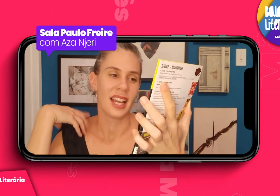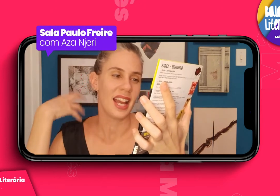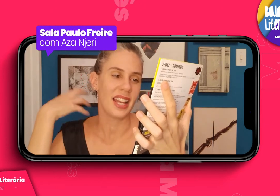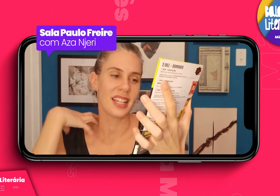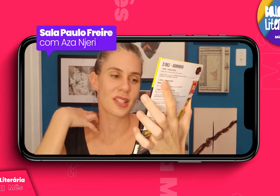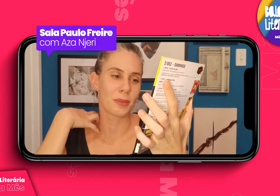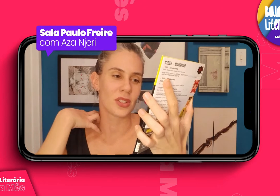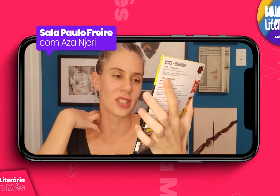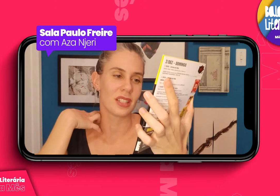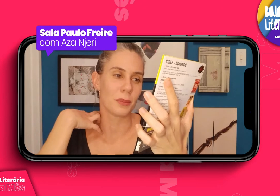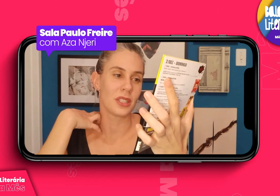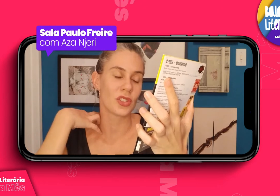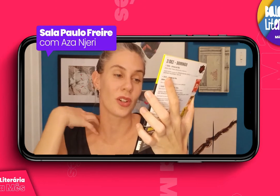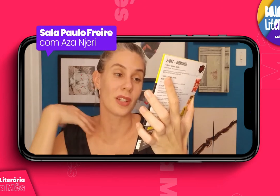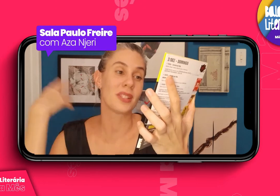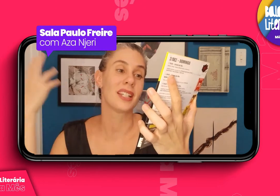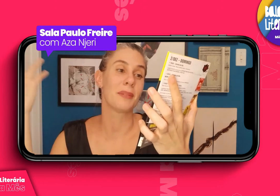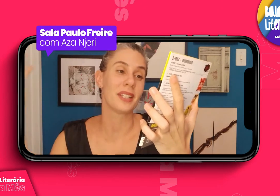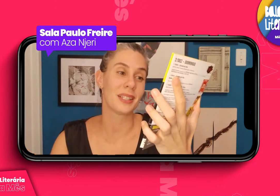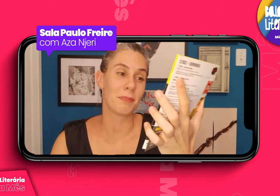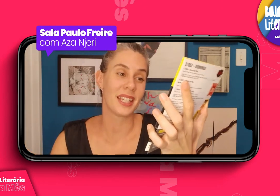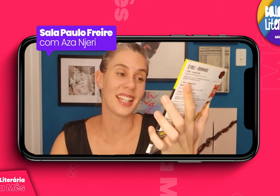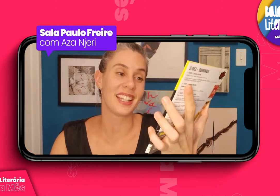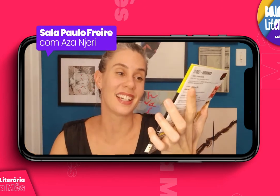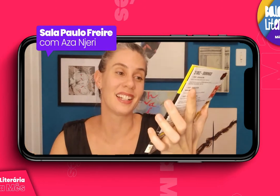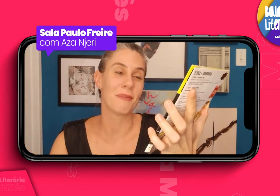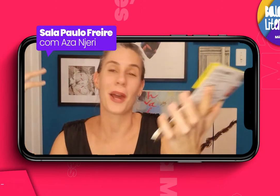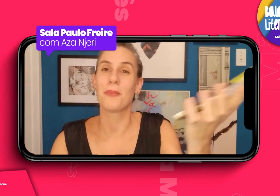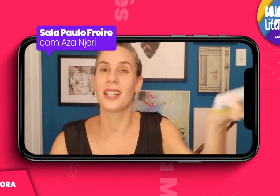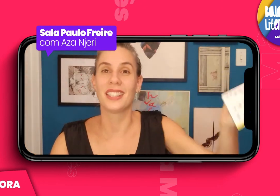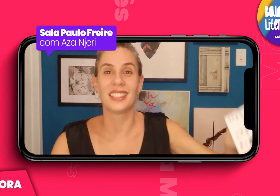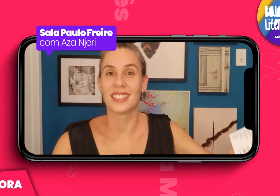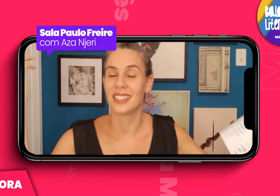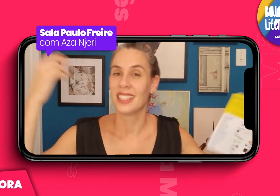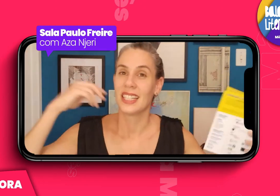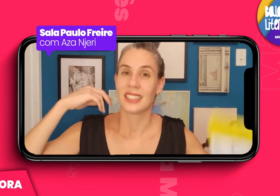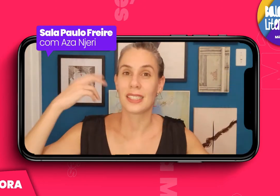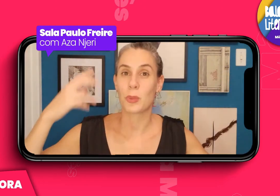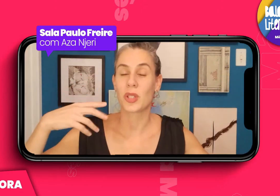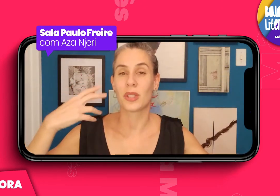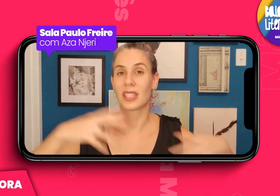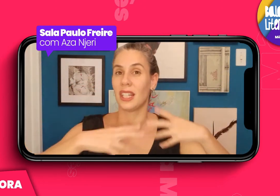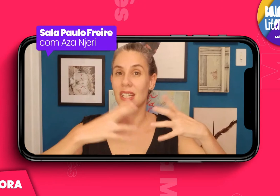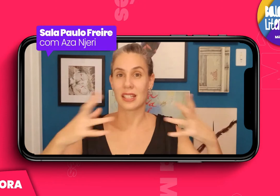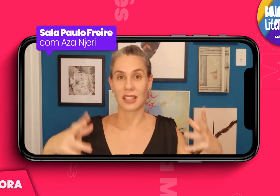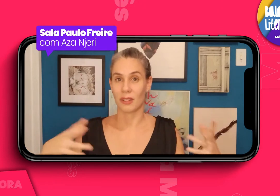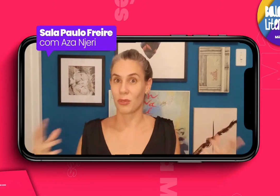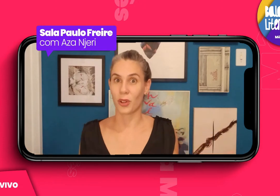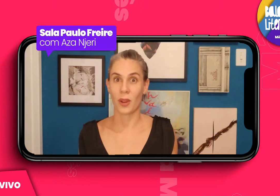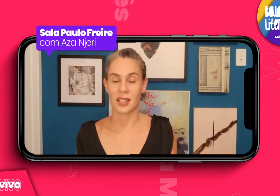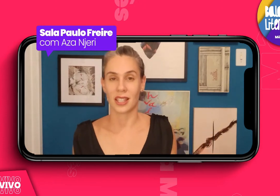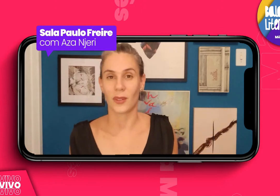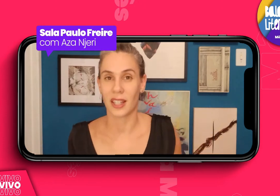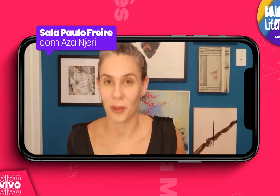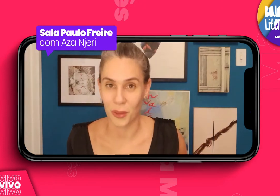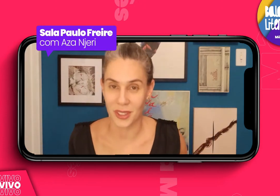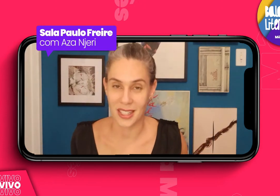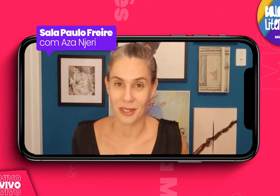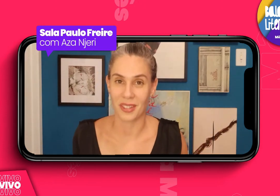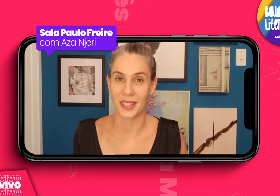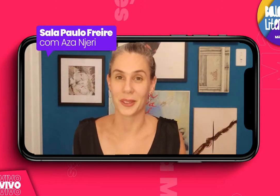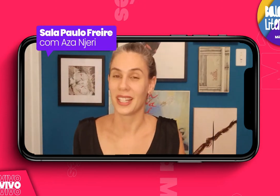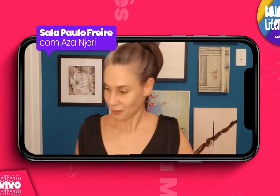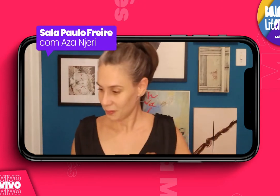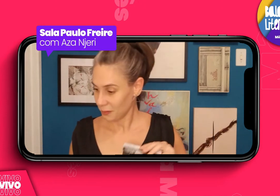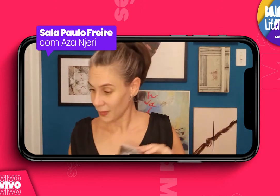Reis. É isso, minha gente. Muita história. Luciana Miranda Pena, Mário Miranda. Tantas pessoas queridas que fui conhecendo aí ao longo